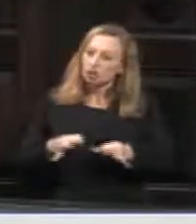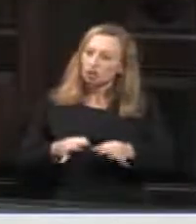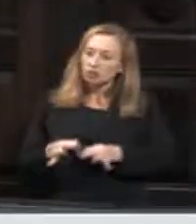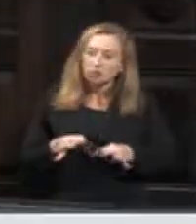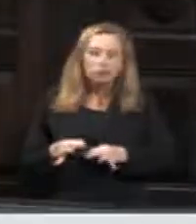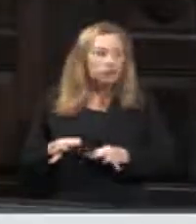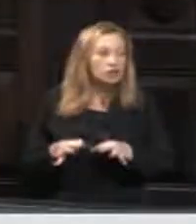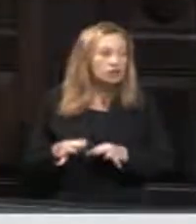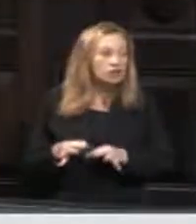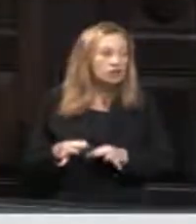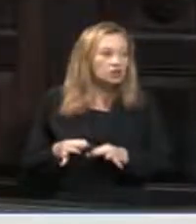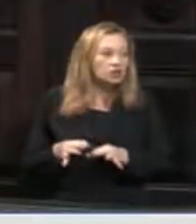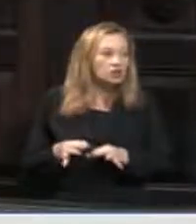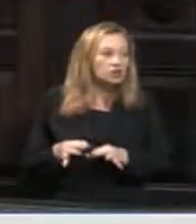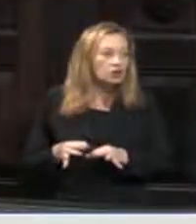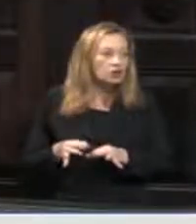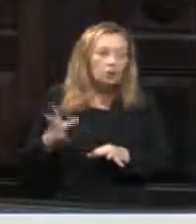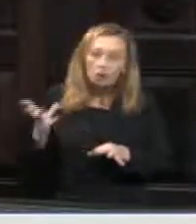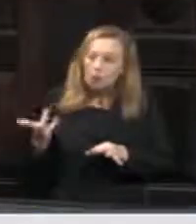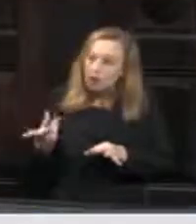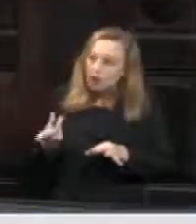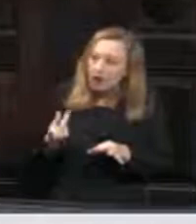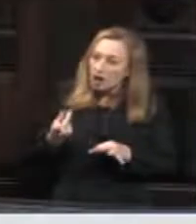preconceito serão